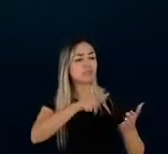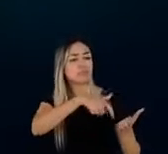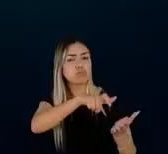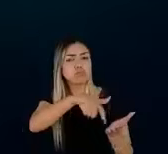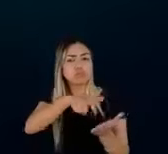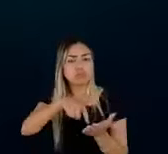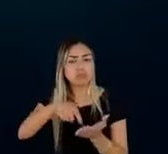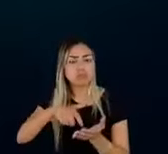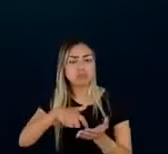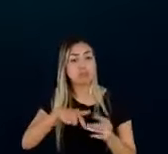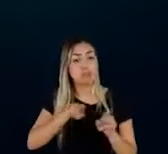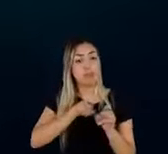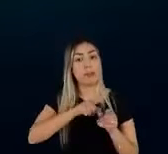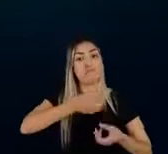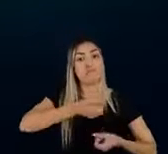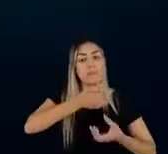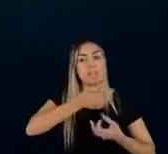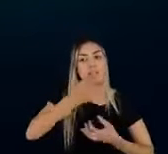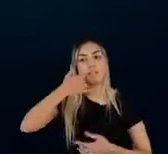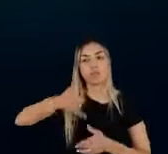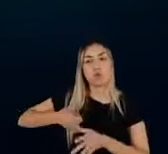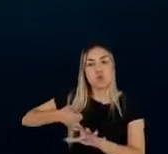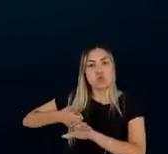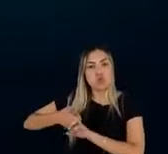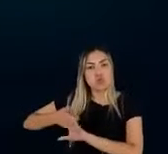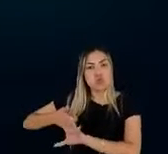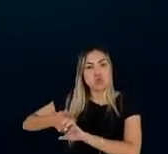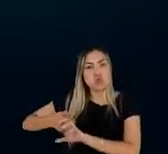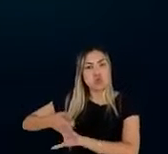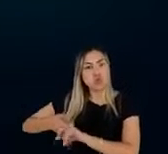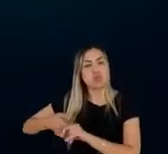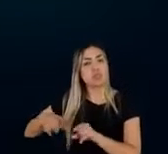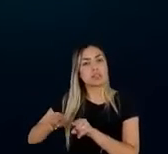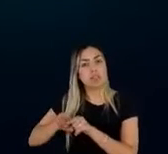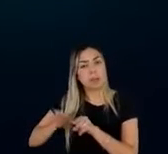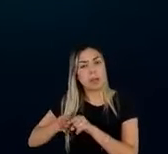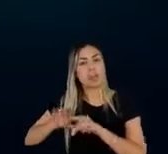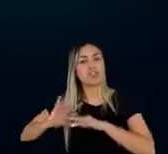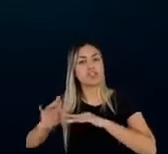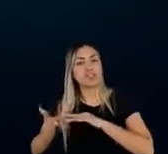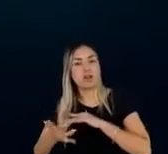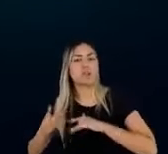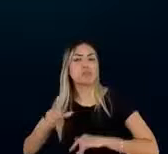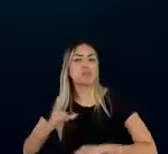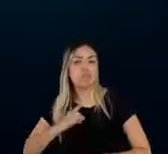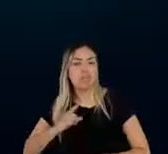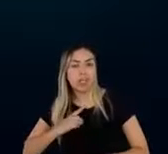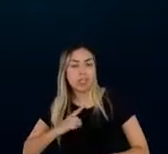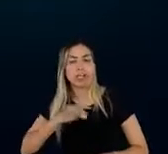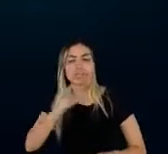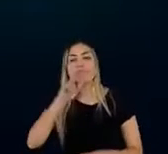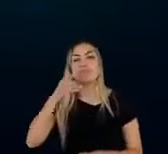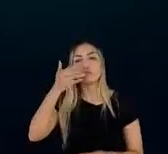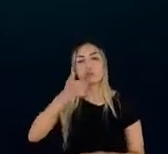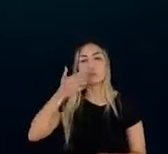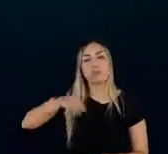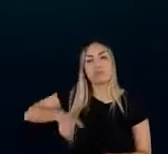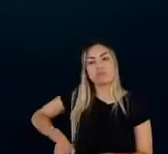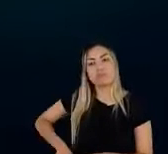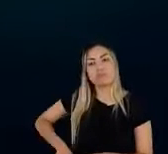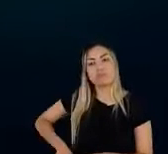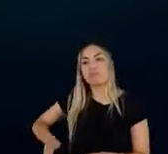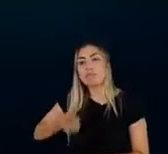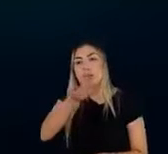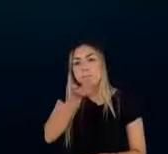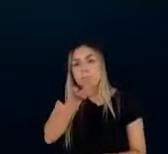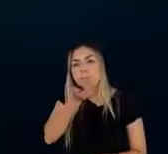você já era dados que vão ser consolidados em plataformas digitais e eu uso um Smart speaker quando você dá comando de voz o